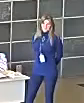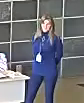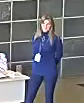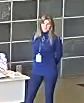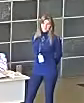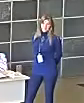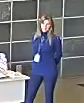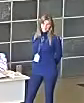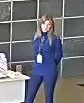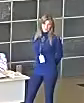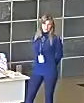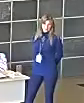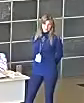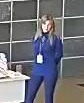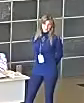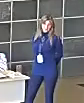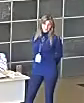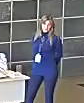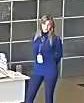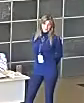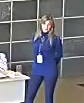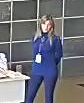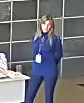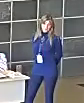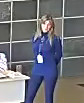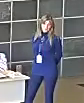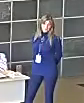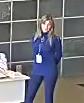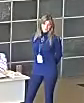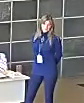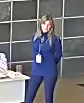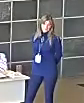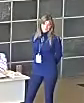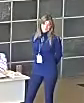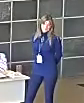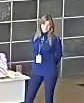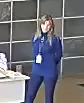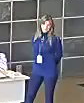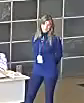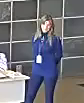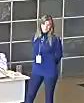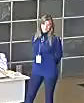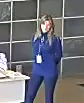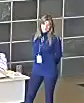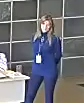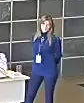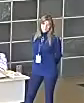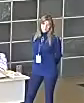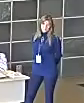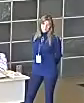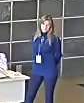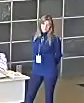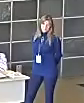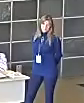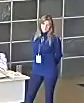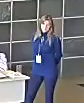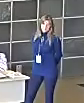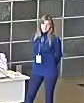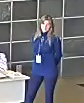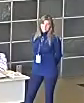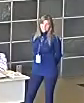kg não consegue sentar numa cadeira de transbordo qualquer um qualquer um que tenta entrar nesses ônibus de viagem que eles fala que é